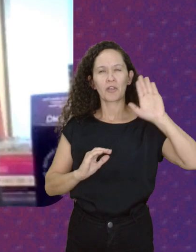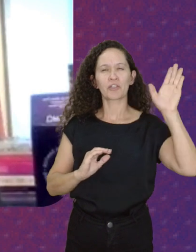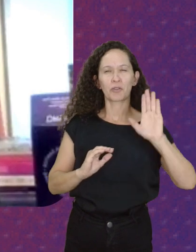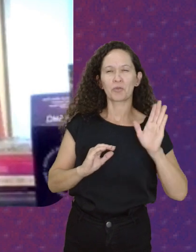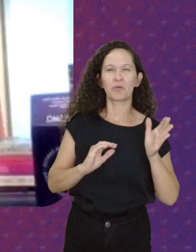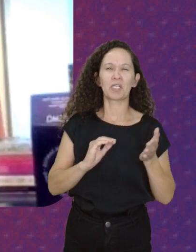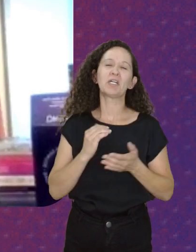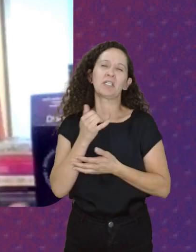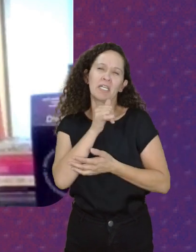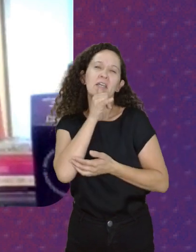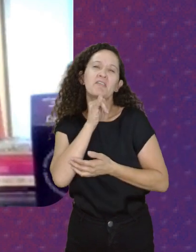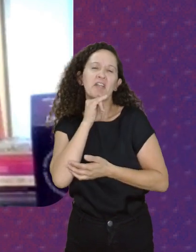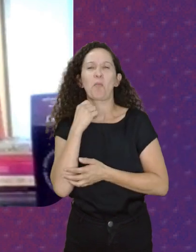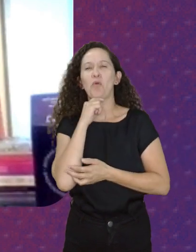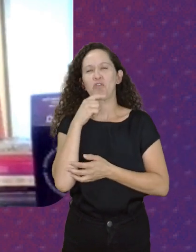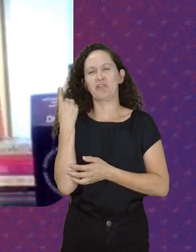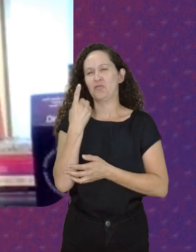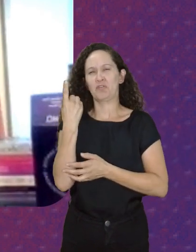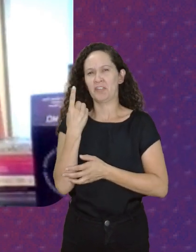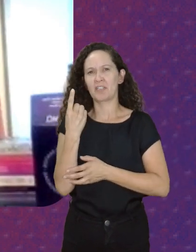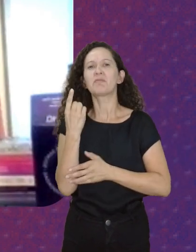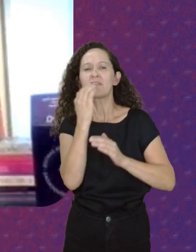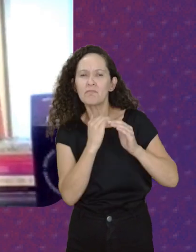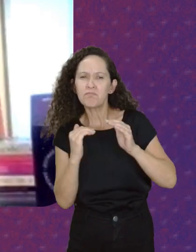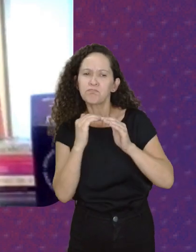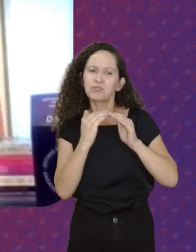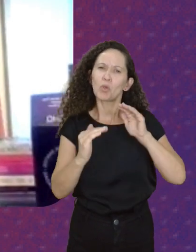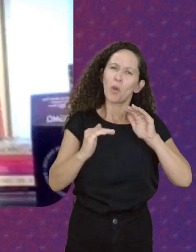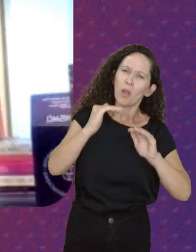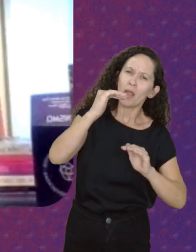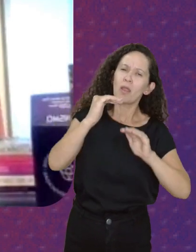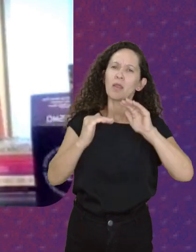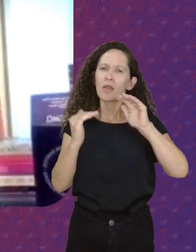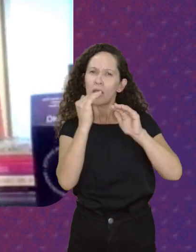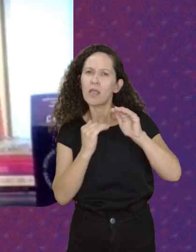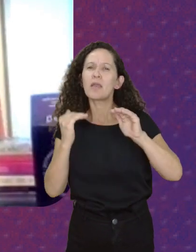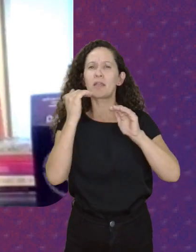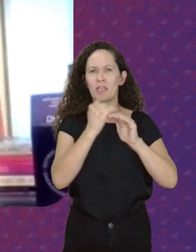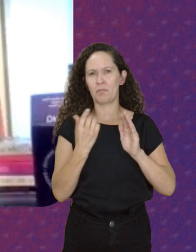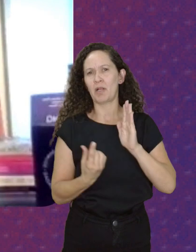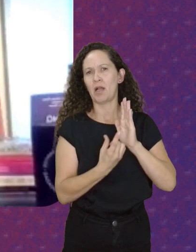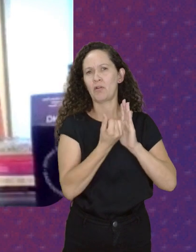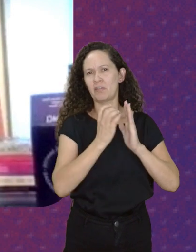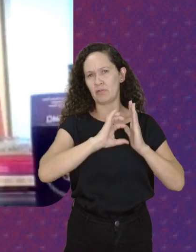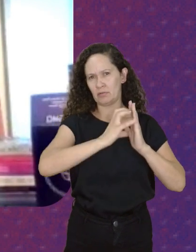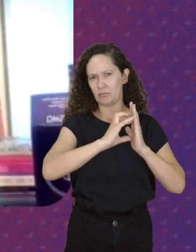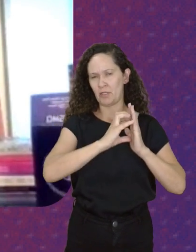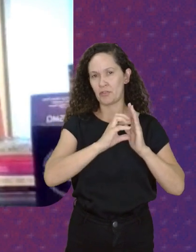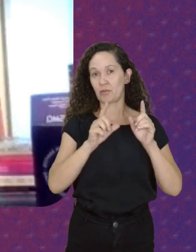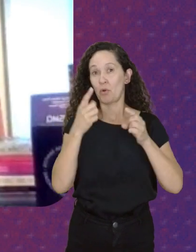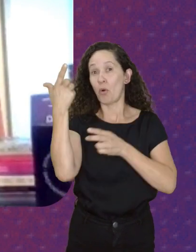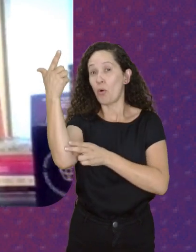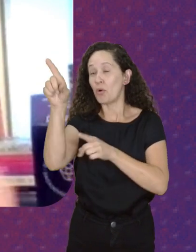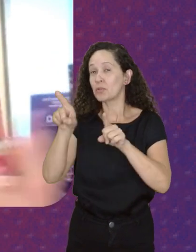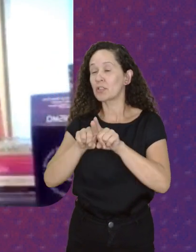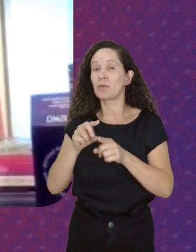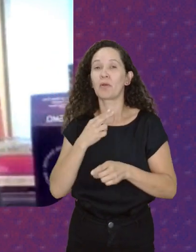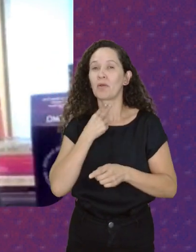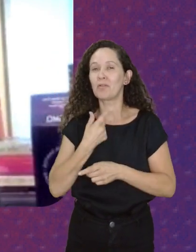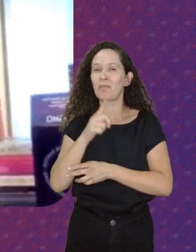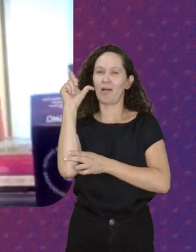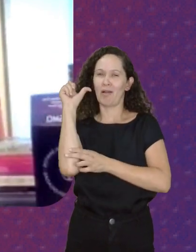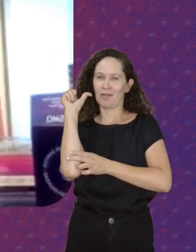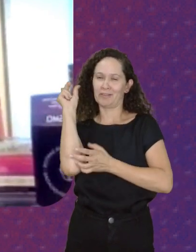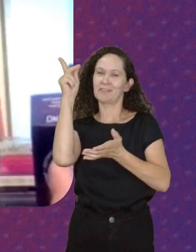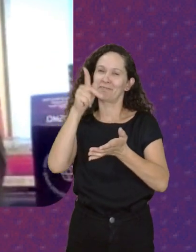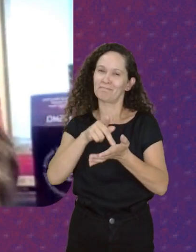conseguiria despender, para também não desequilibrar o pleito, E outra coisa que não é possível fazer antes da campanha